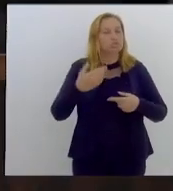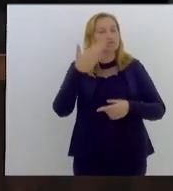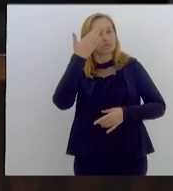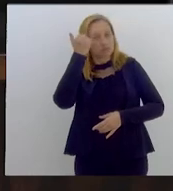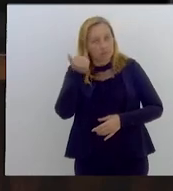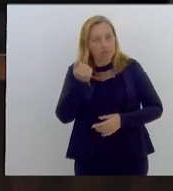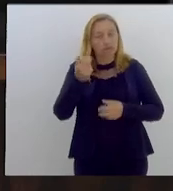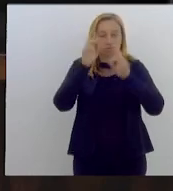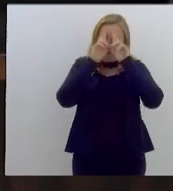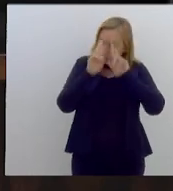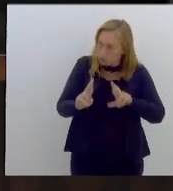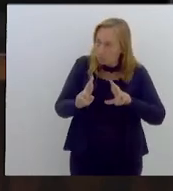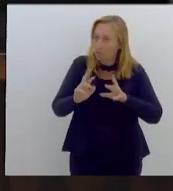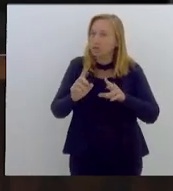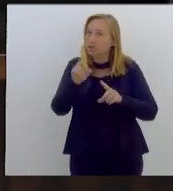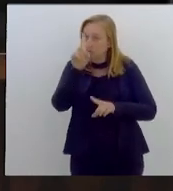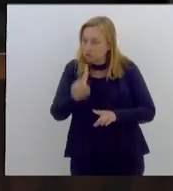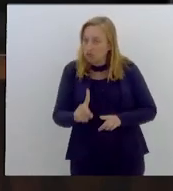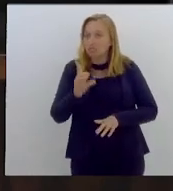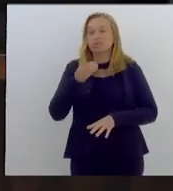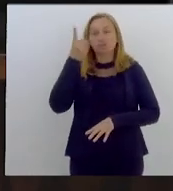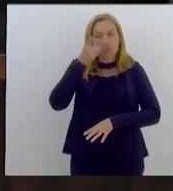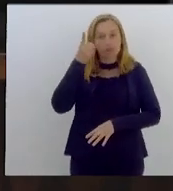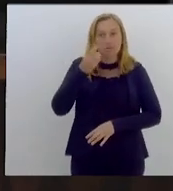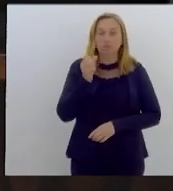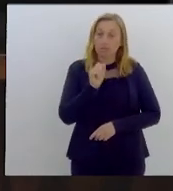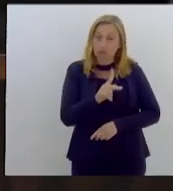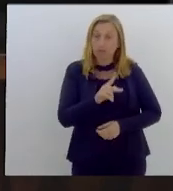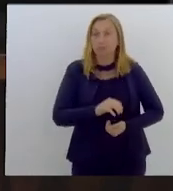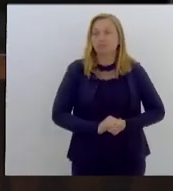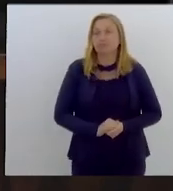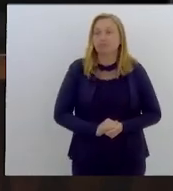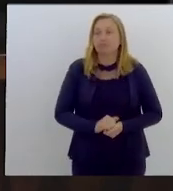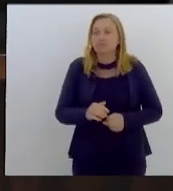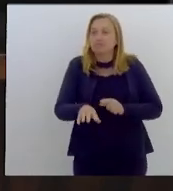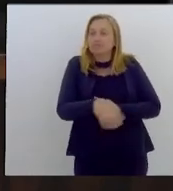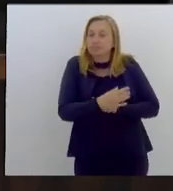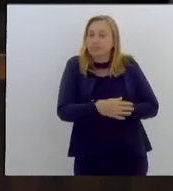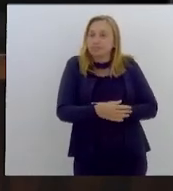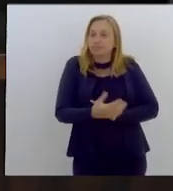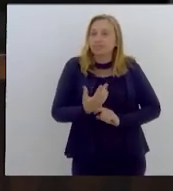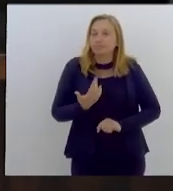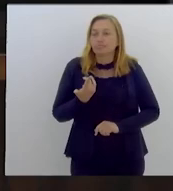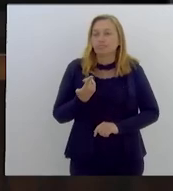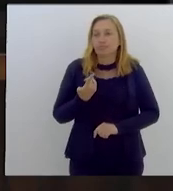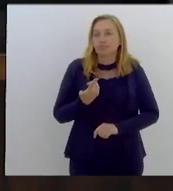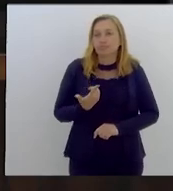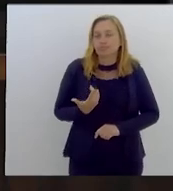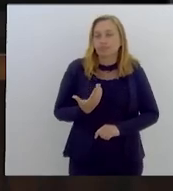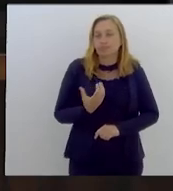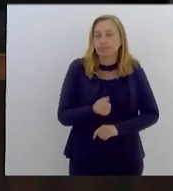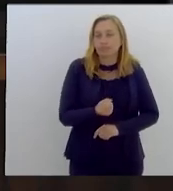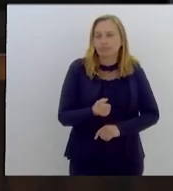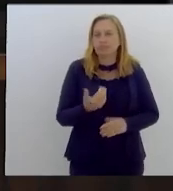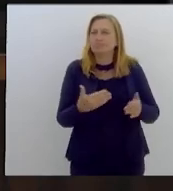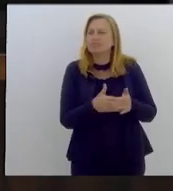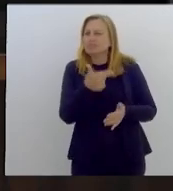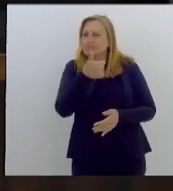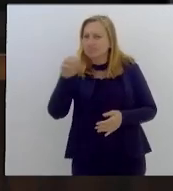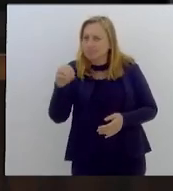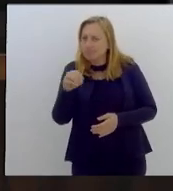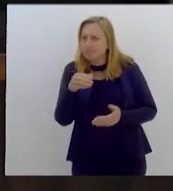Te respeita, é direito do deputado. Tá bem. Os taxistas ganham, a gente também ganha, presidente. Concordem em até 100?